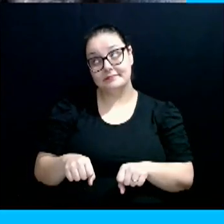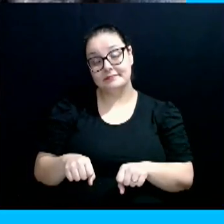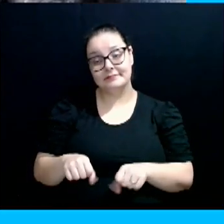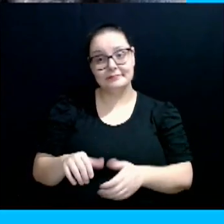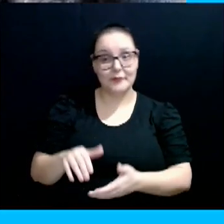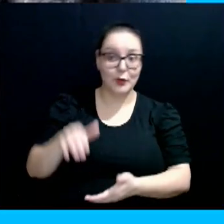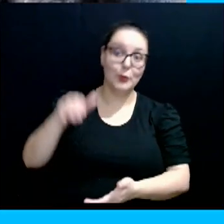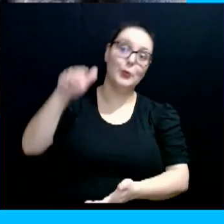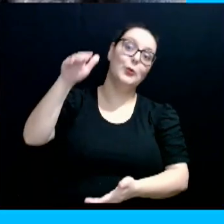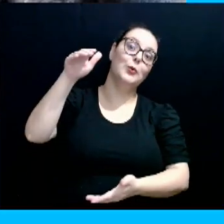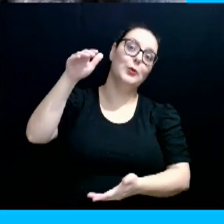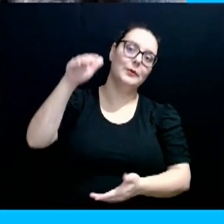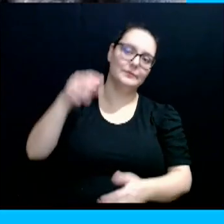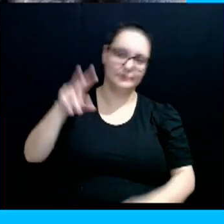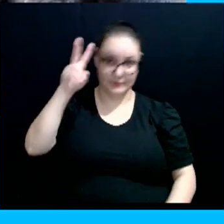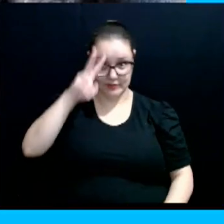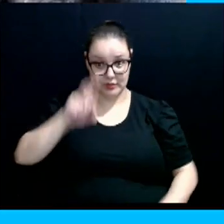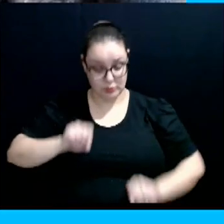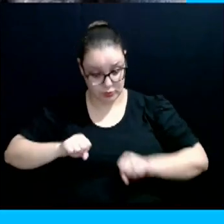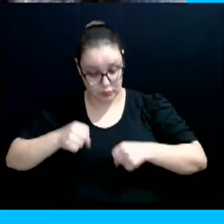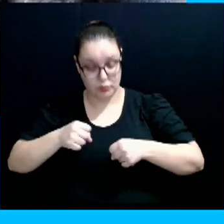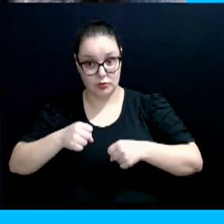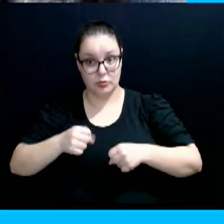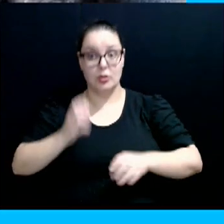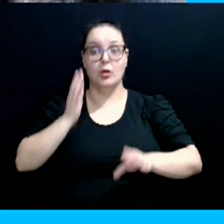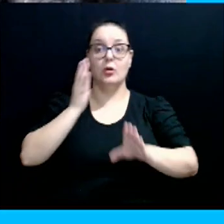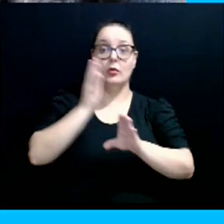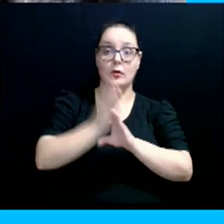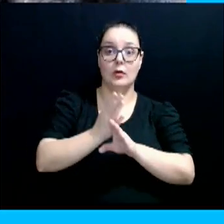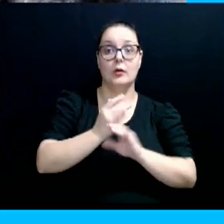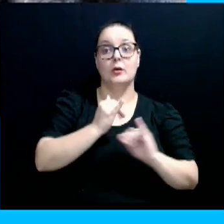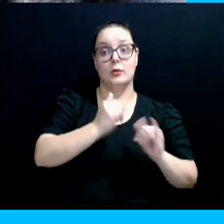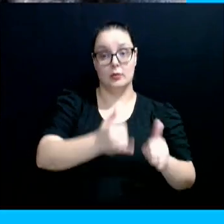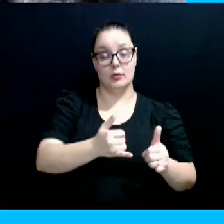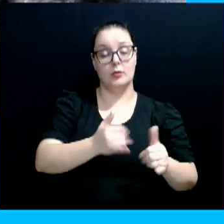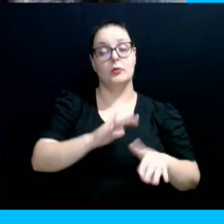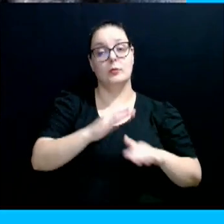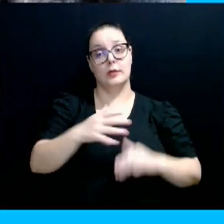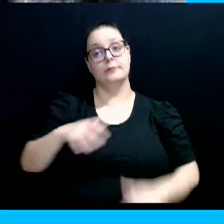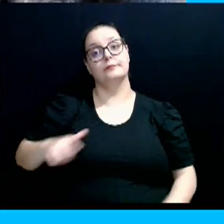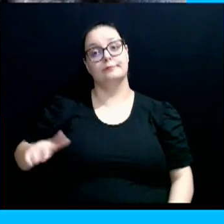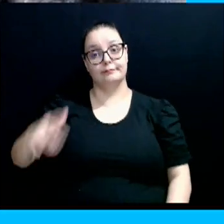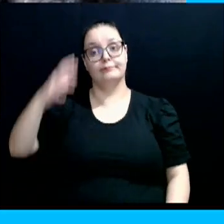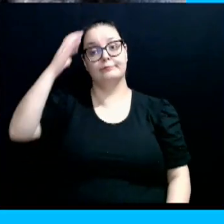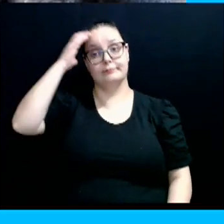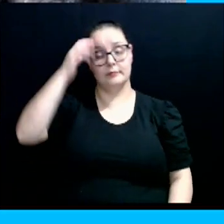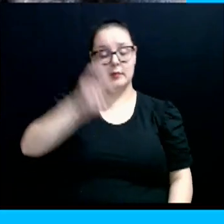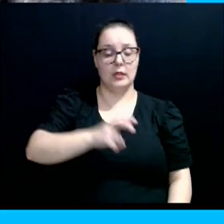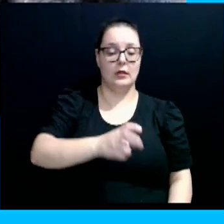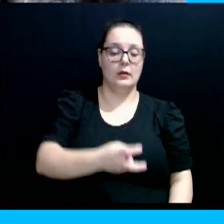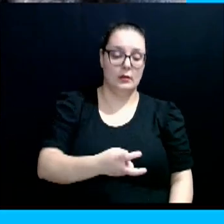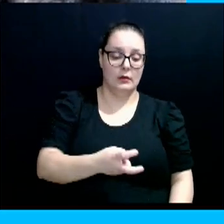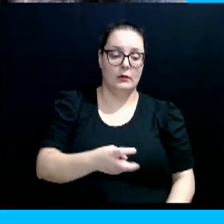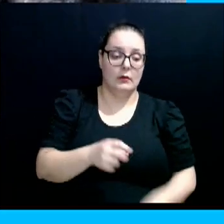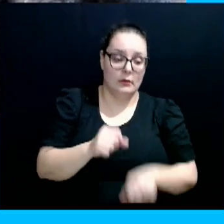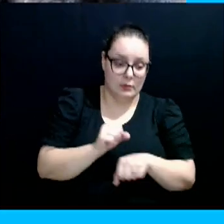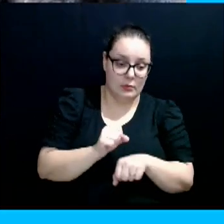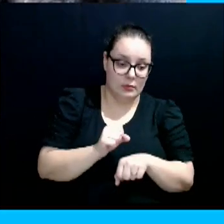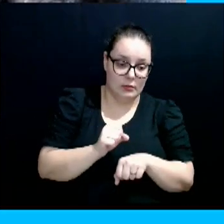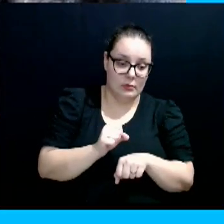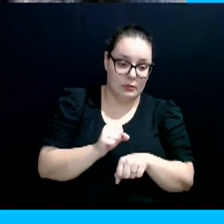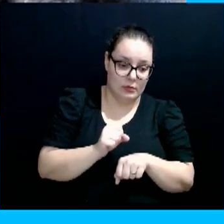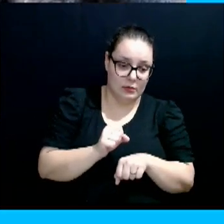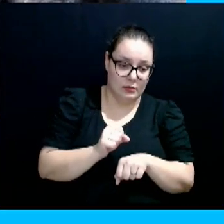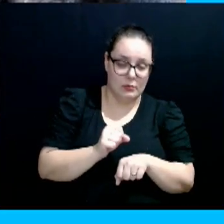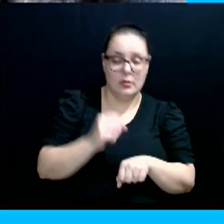de luta. Ele foi encontrado abandonado no bairro Taquaral, caído e paralisado em total fragilidade.